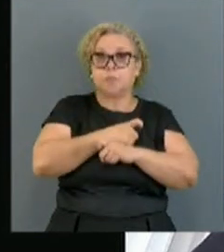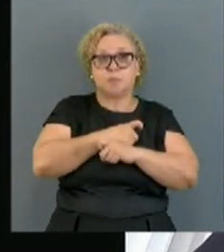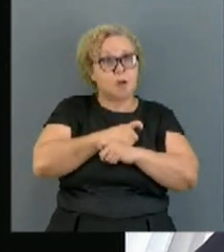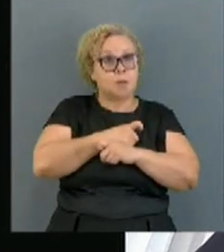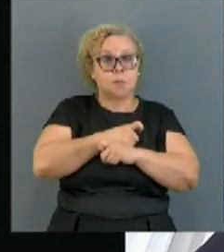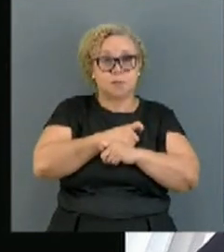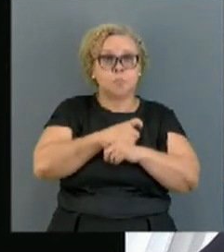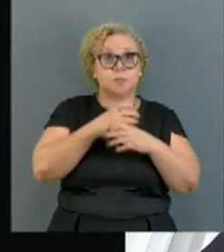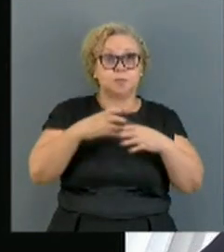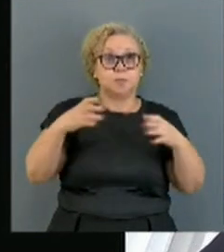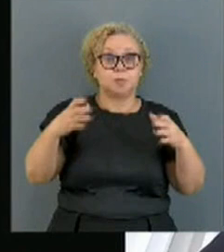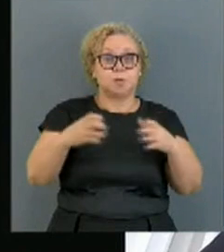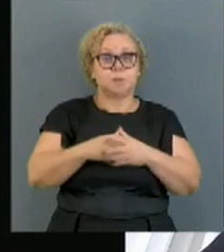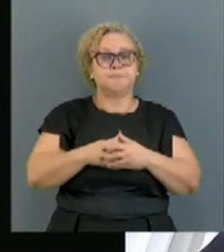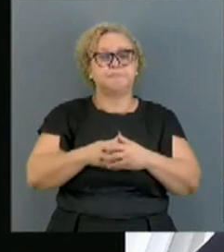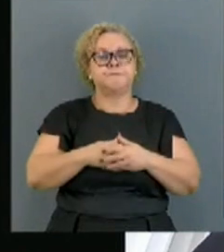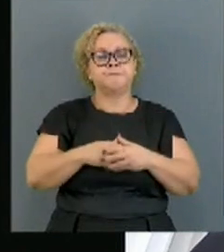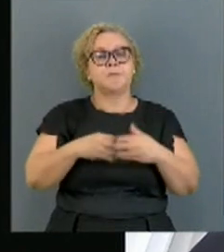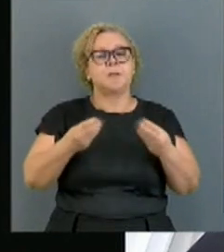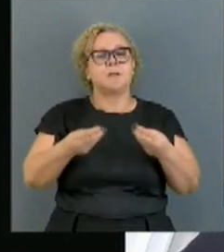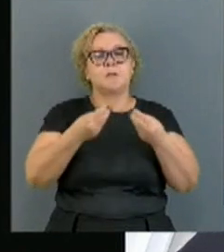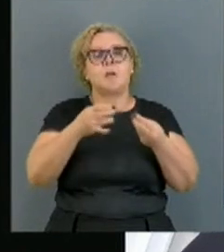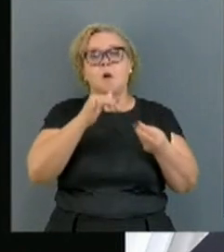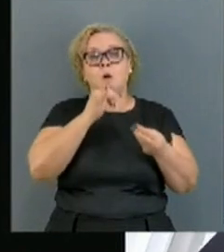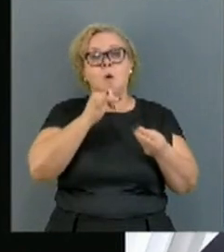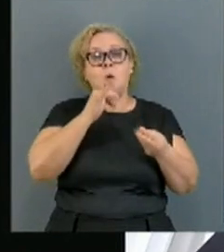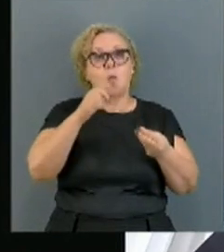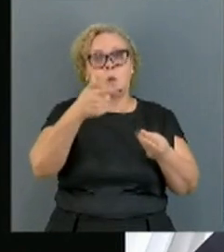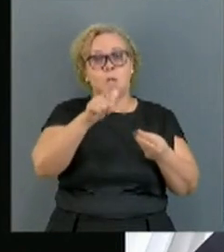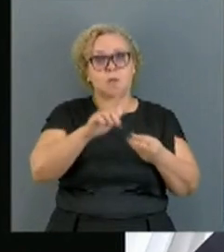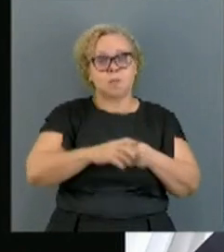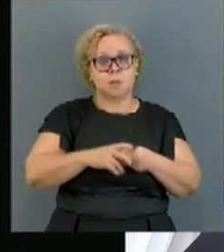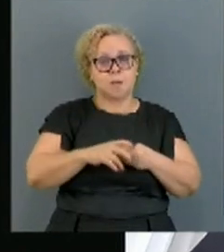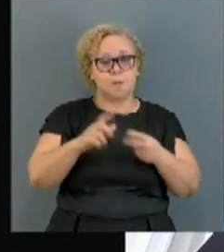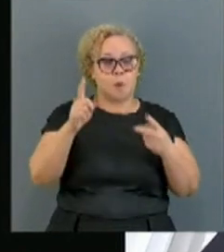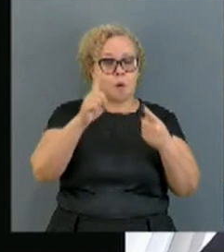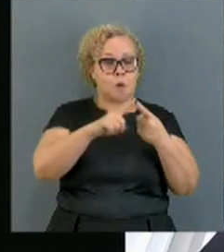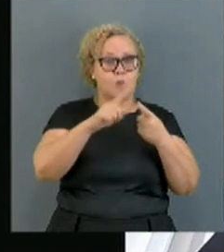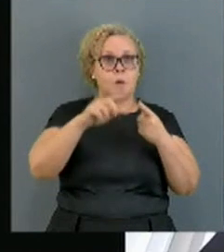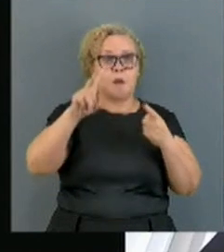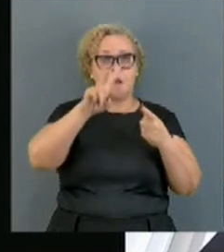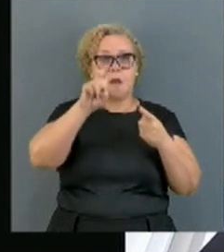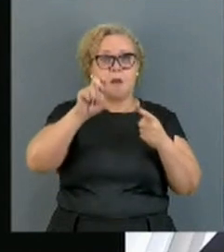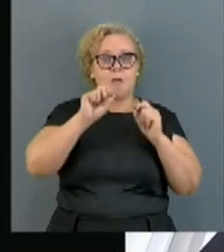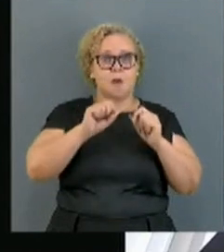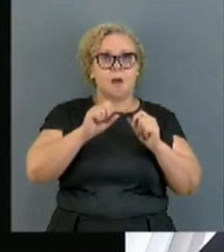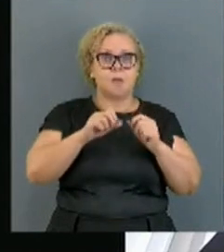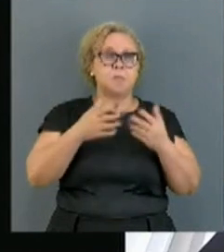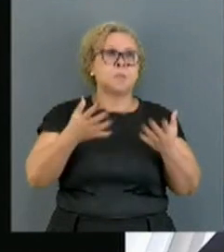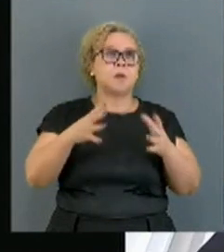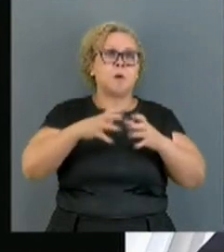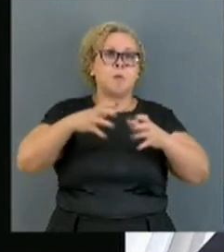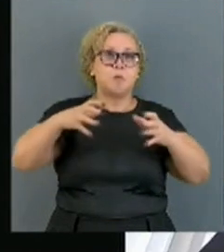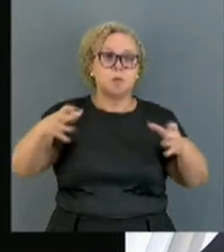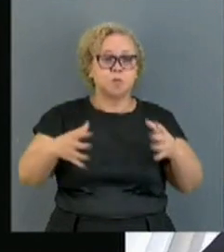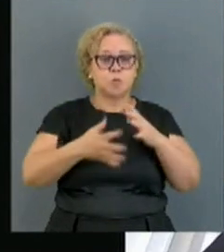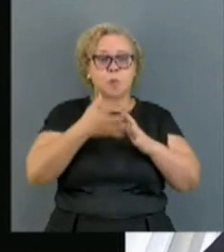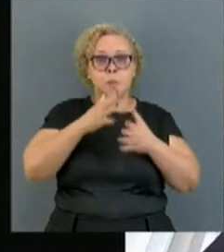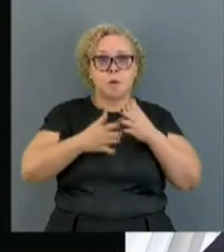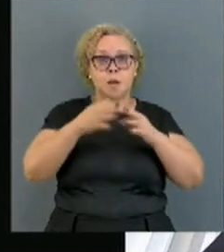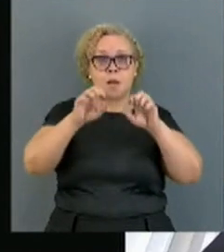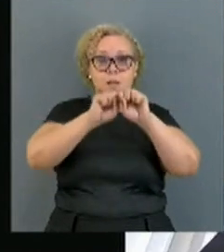exemplos nesse sentido. Tá? O primeiro caso é que, dada a amplitude e a complexidade desses